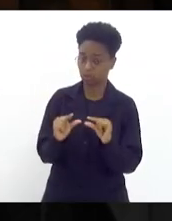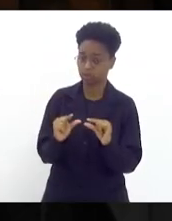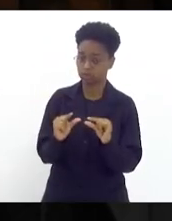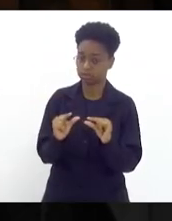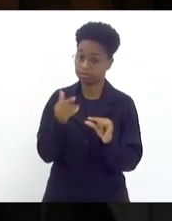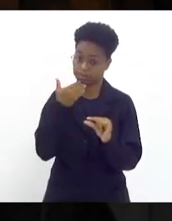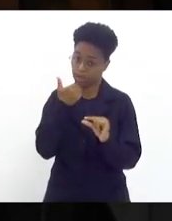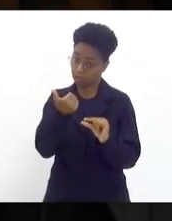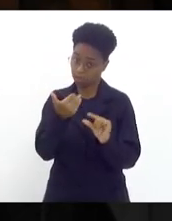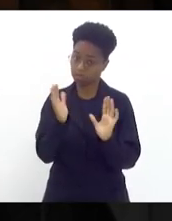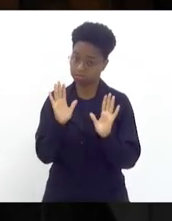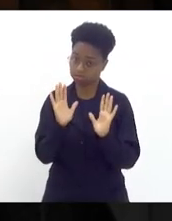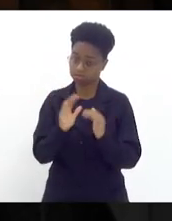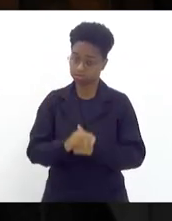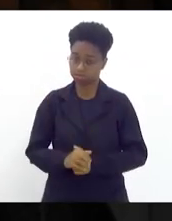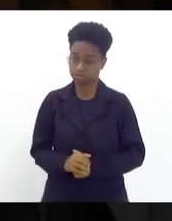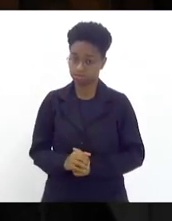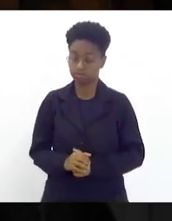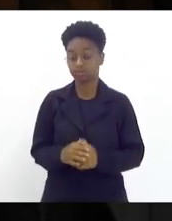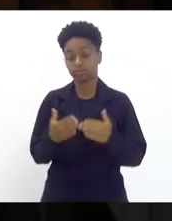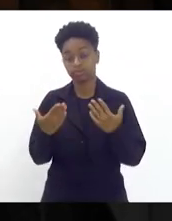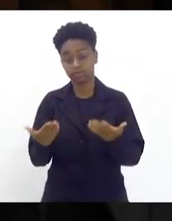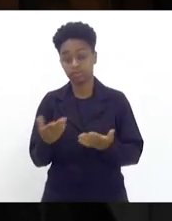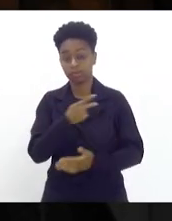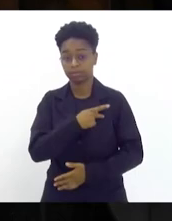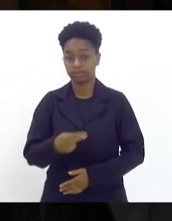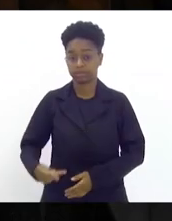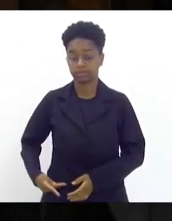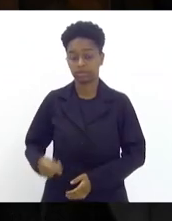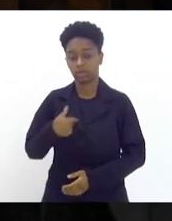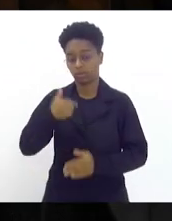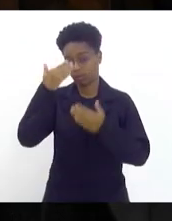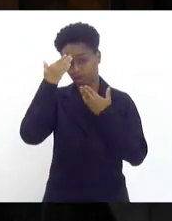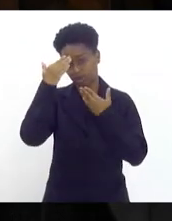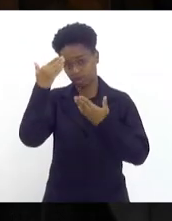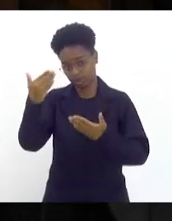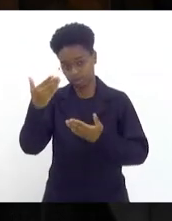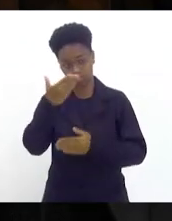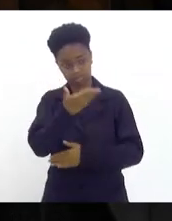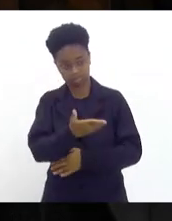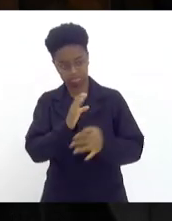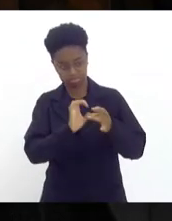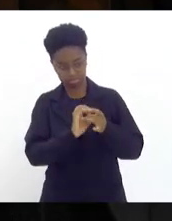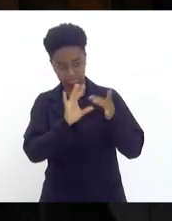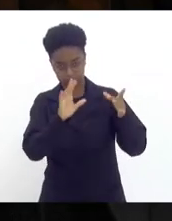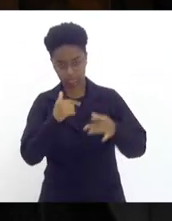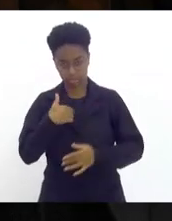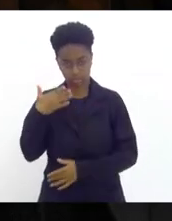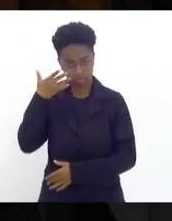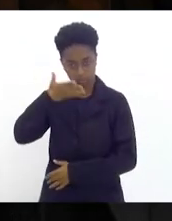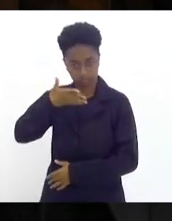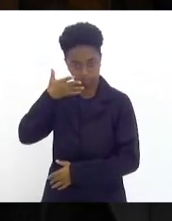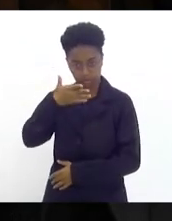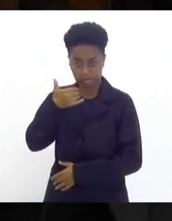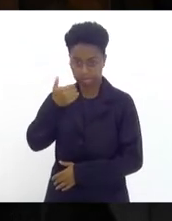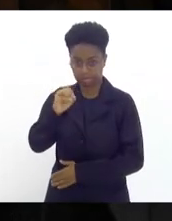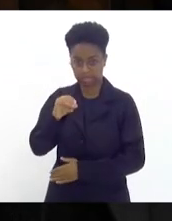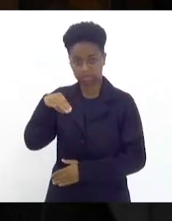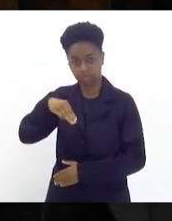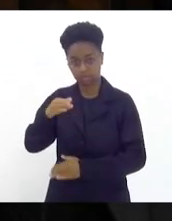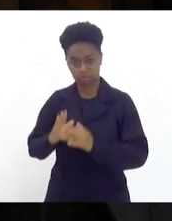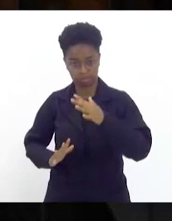melhor então o senhor presidente Agradeço o Senhor tem me permitido passar dos 10 minutos